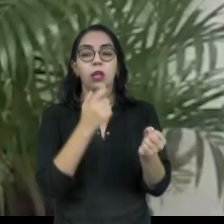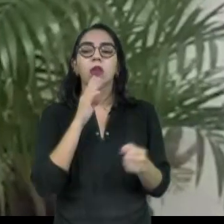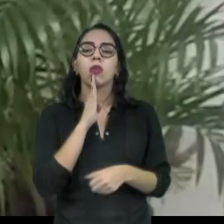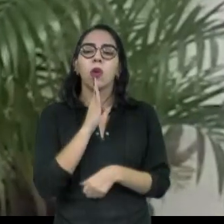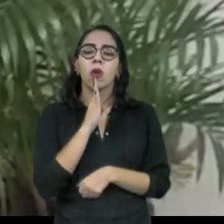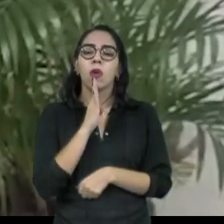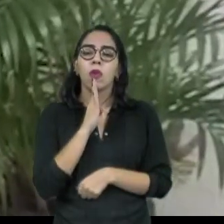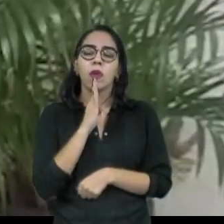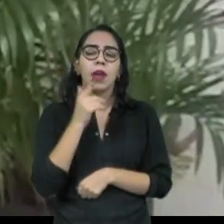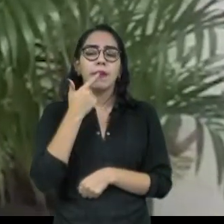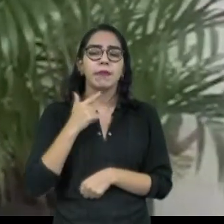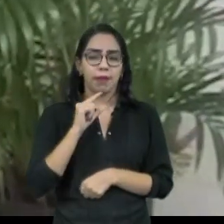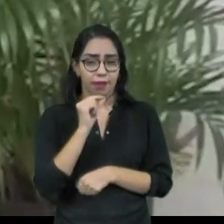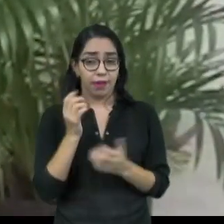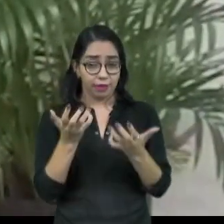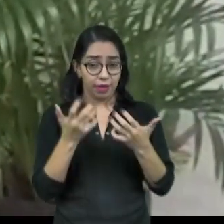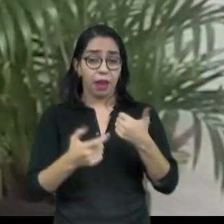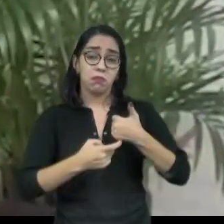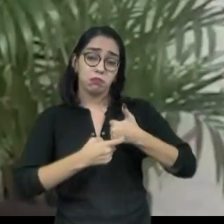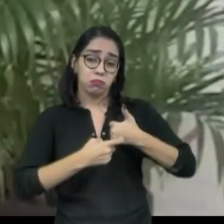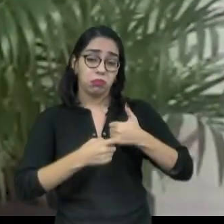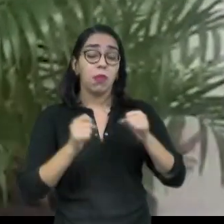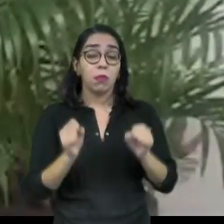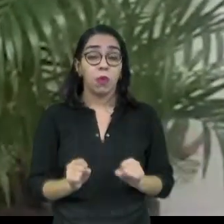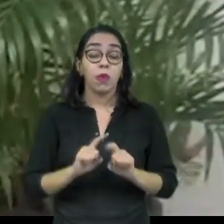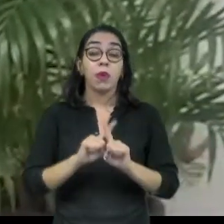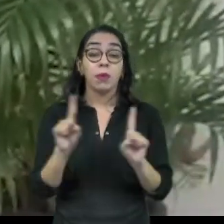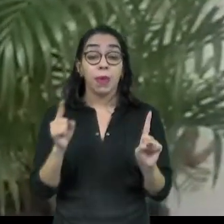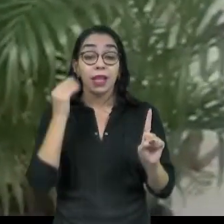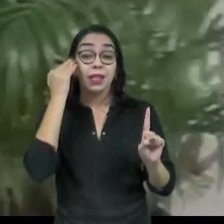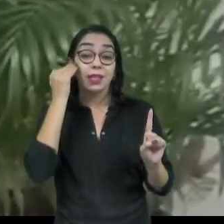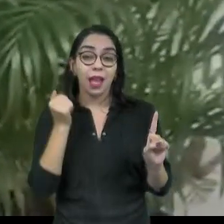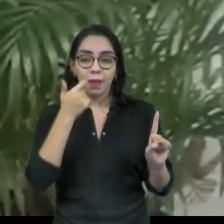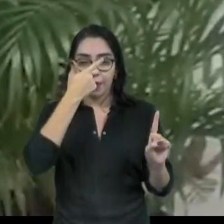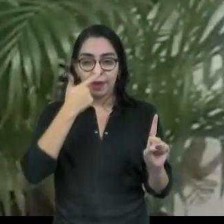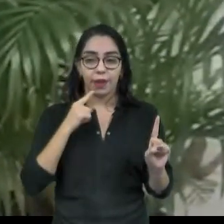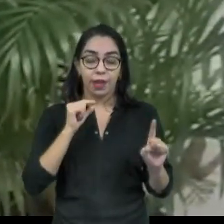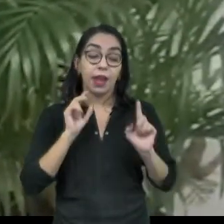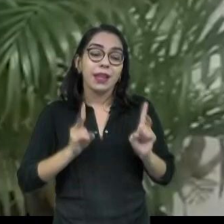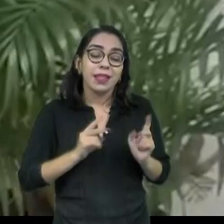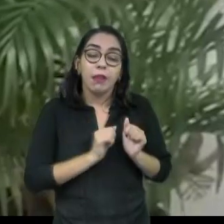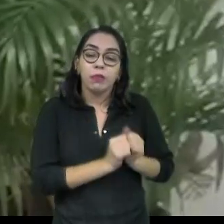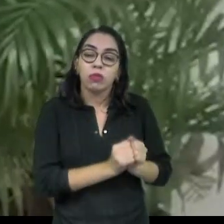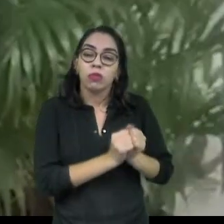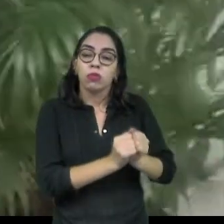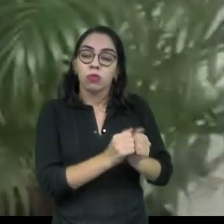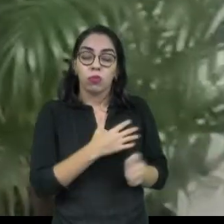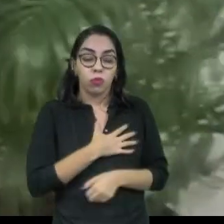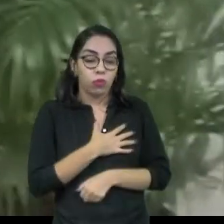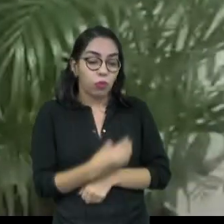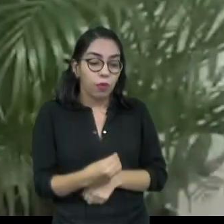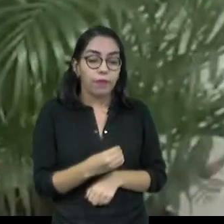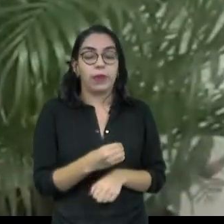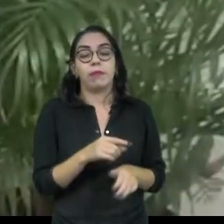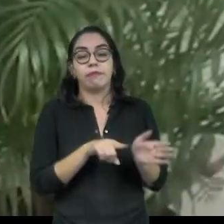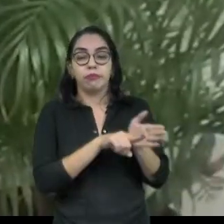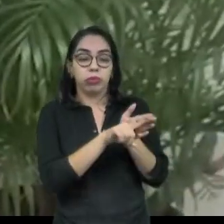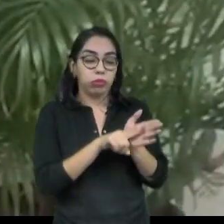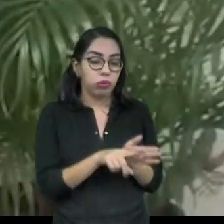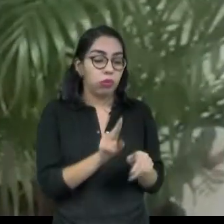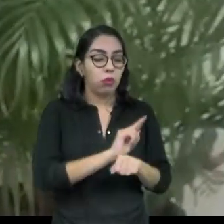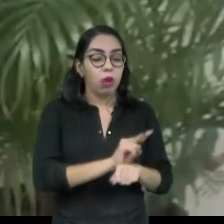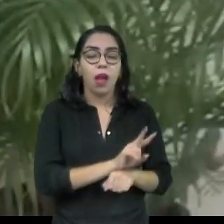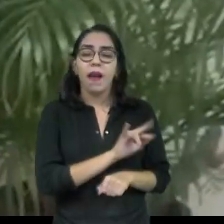ou quem realmente eles quiserem aceitar né tá ali sempre perto do filho monitorando o que que essas crianças estão fazendo na